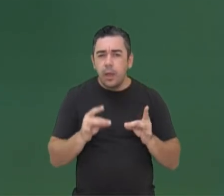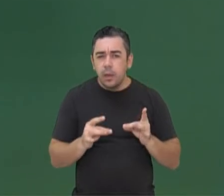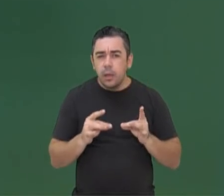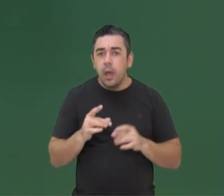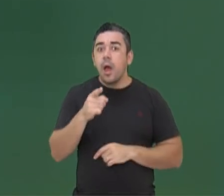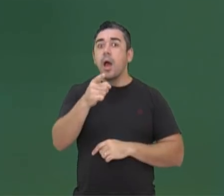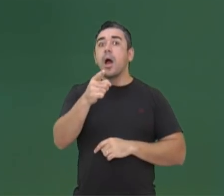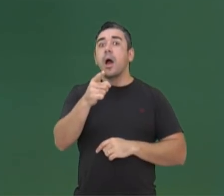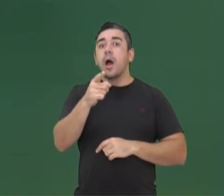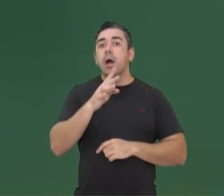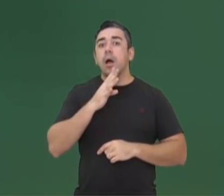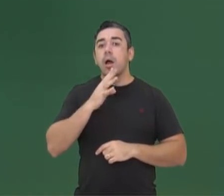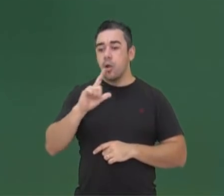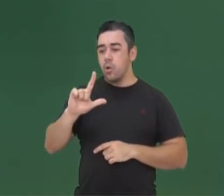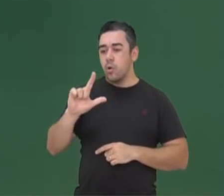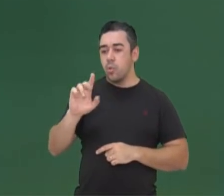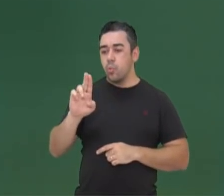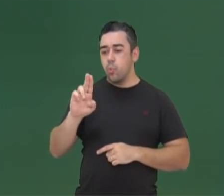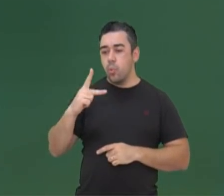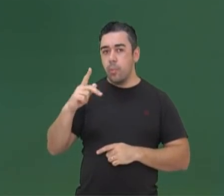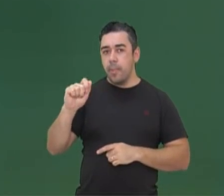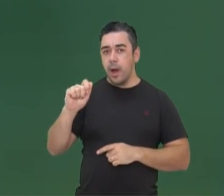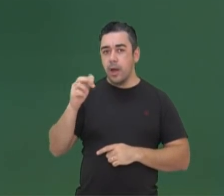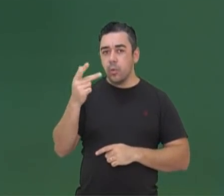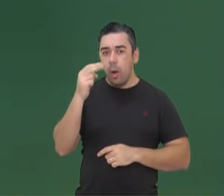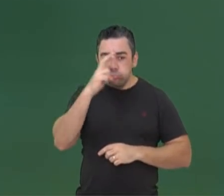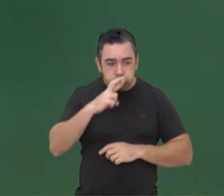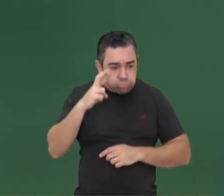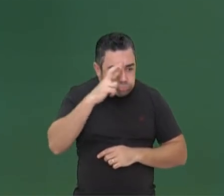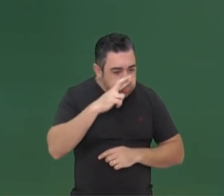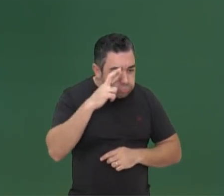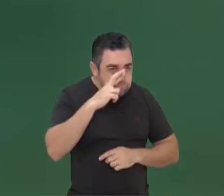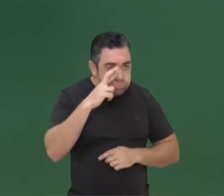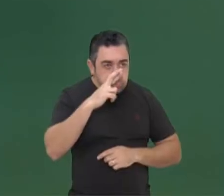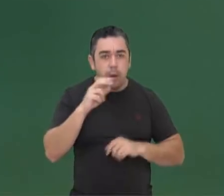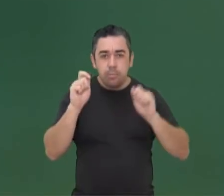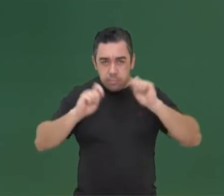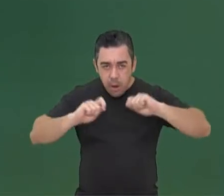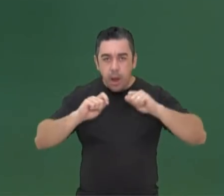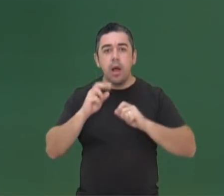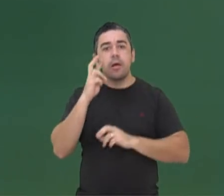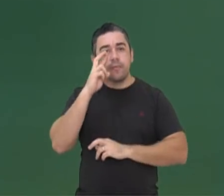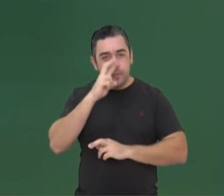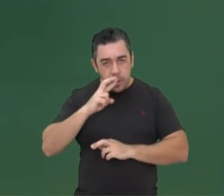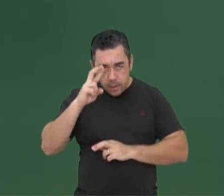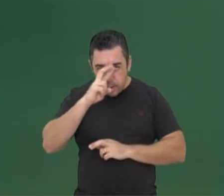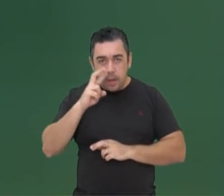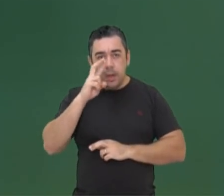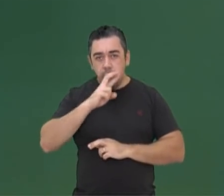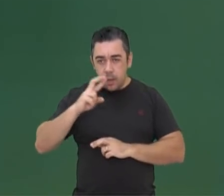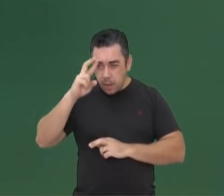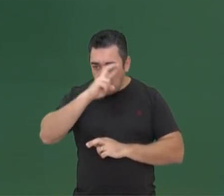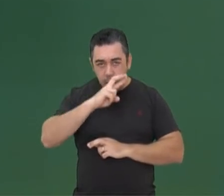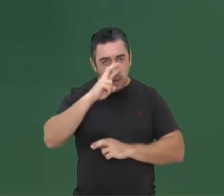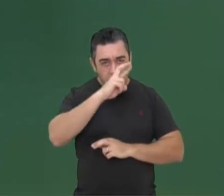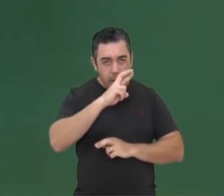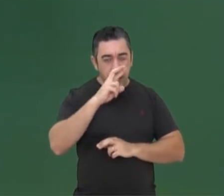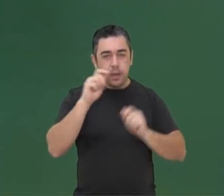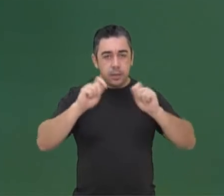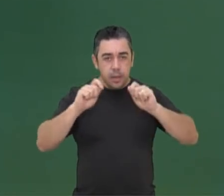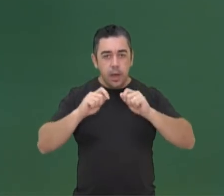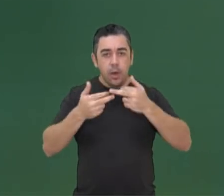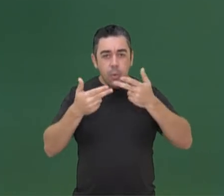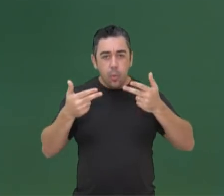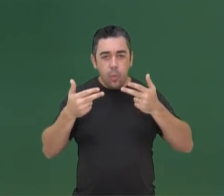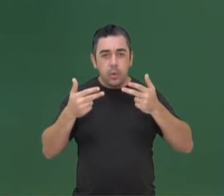falou, Fabiano, uma lupa igual do detetive, acertou. Então eu posso, através de uma lente,